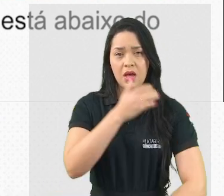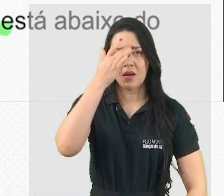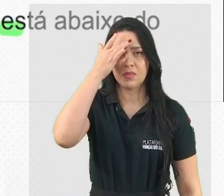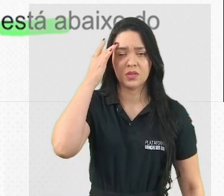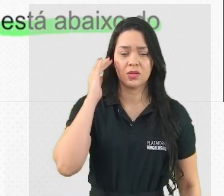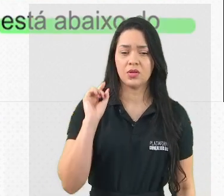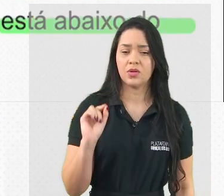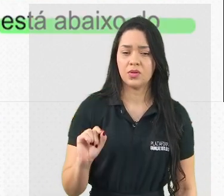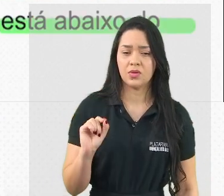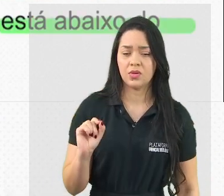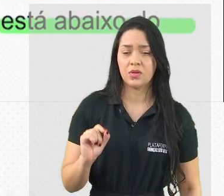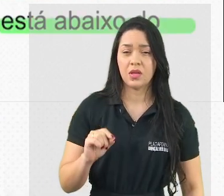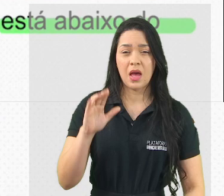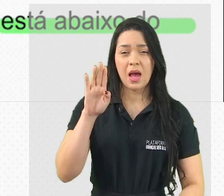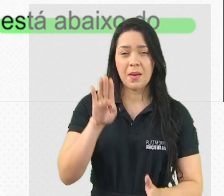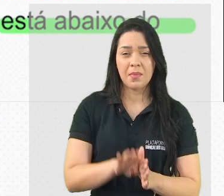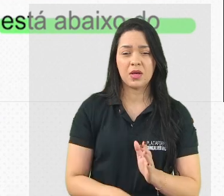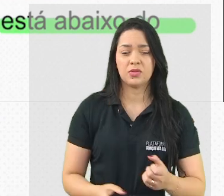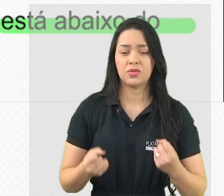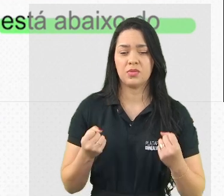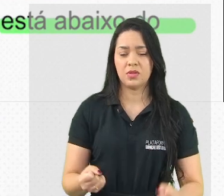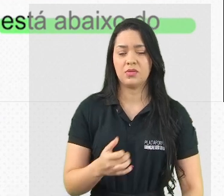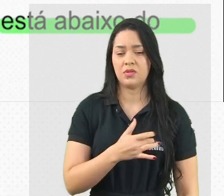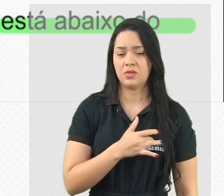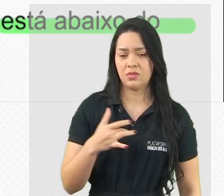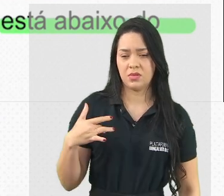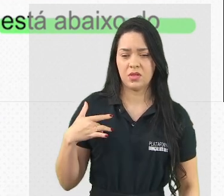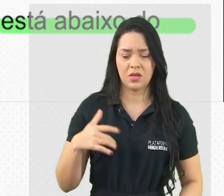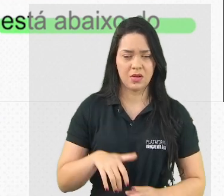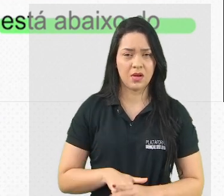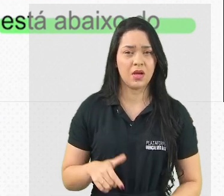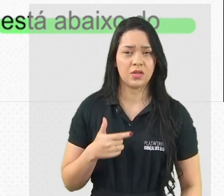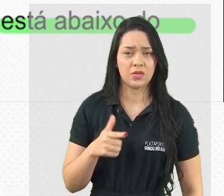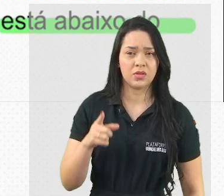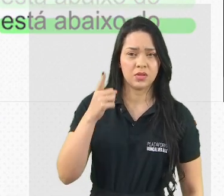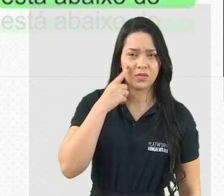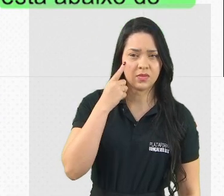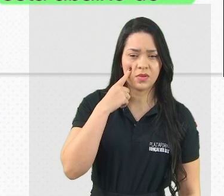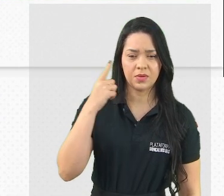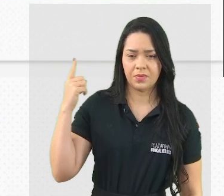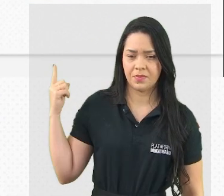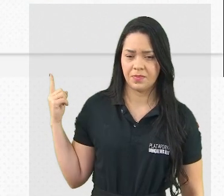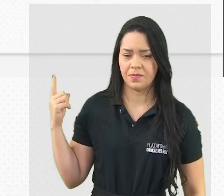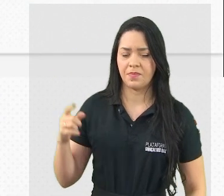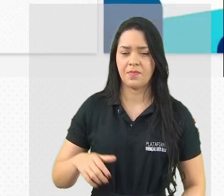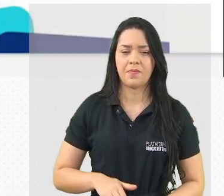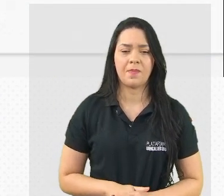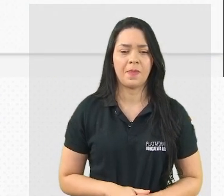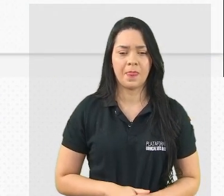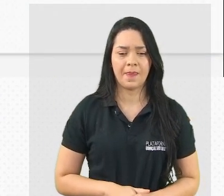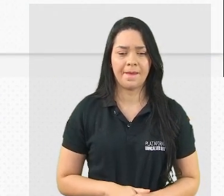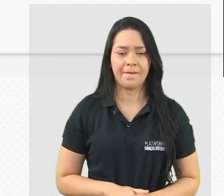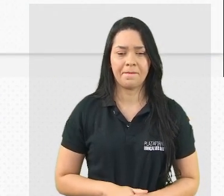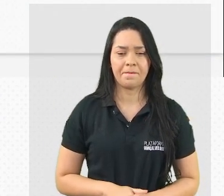pessoa está abaixo do peso saudável. Vamos ver as outras opções.